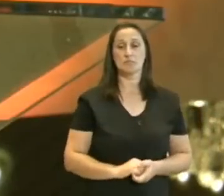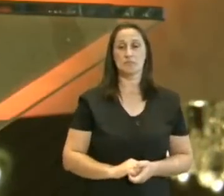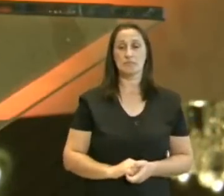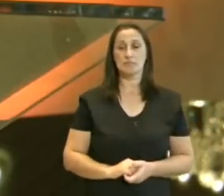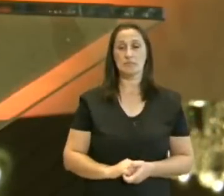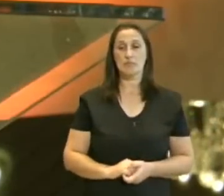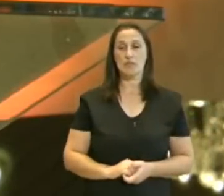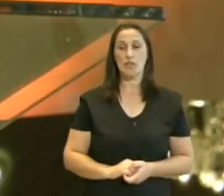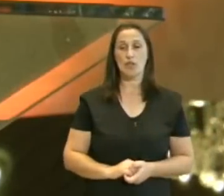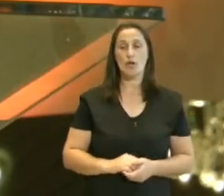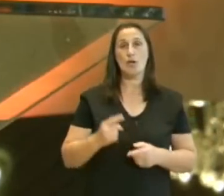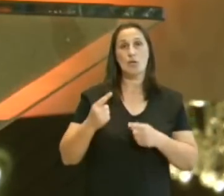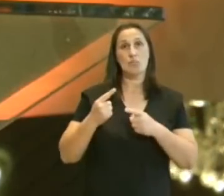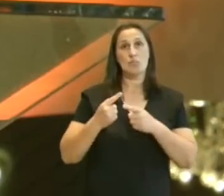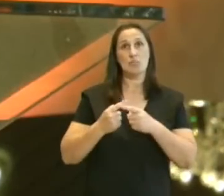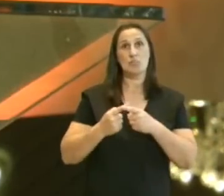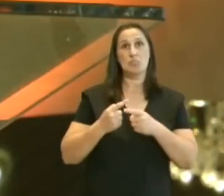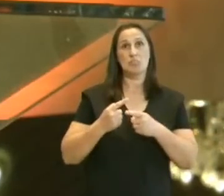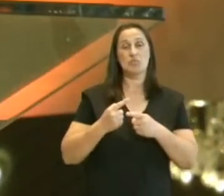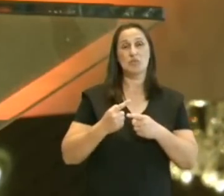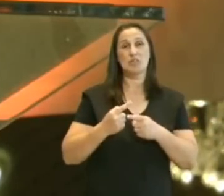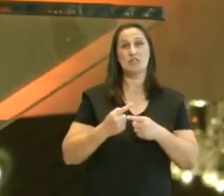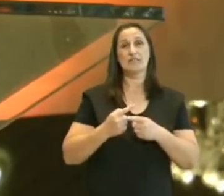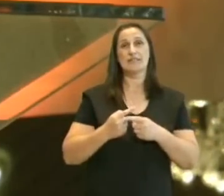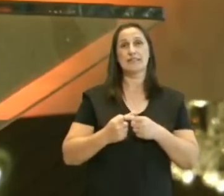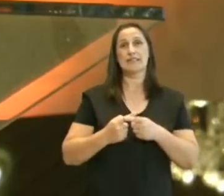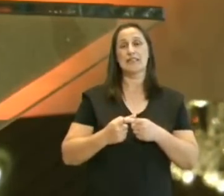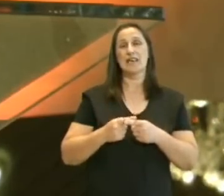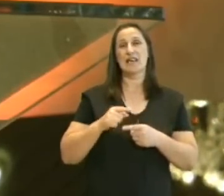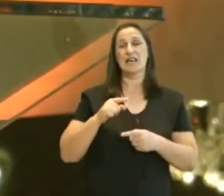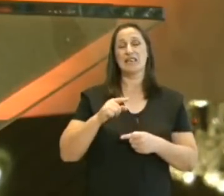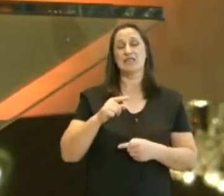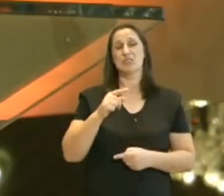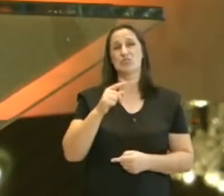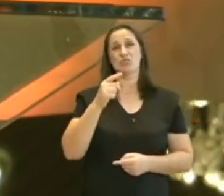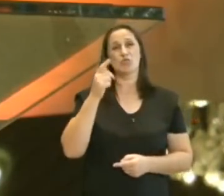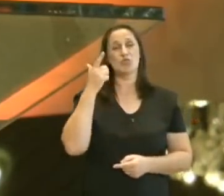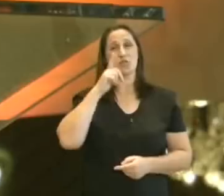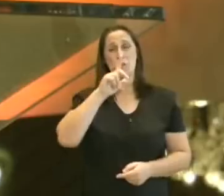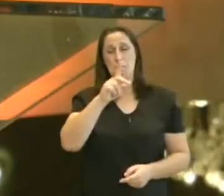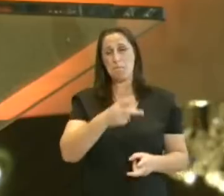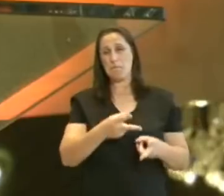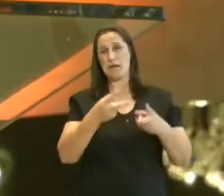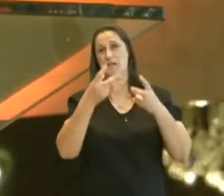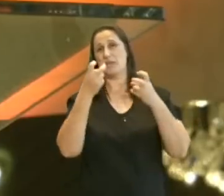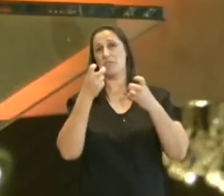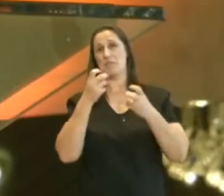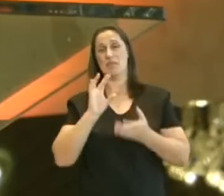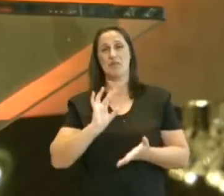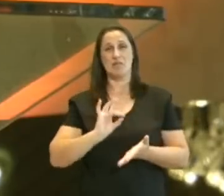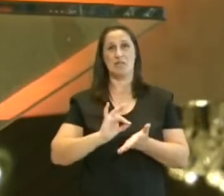Porque a desilusão era fruto do que podiam perceber e entender da sua realidade.